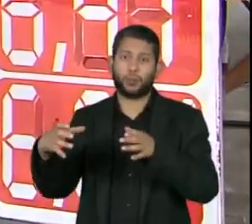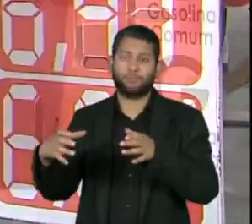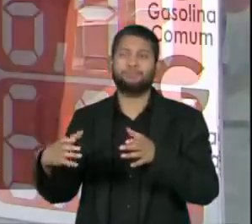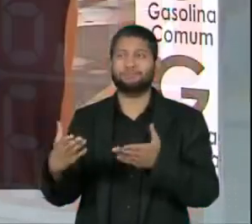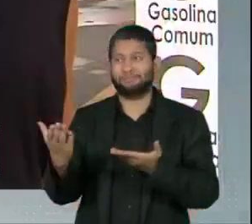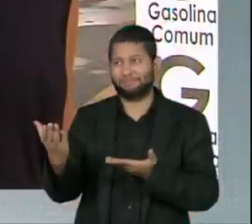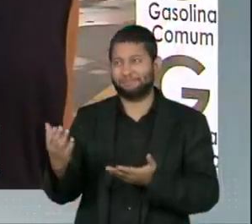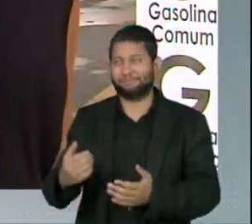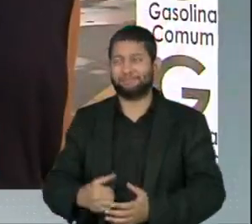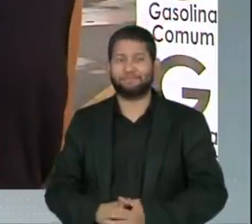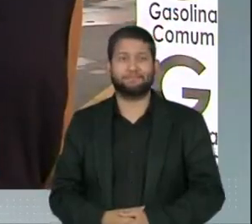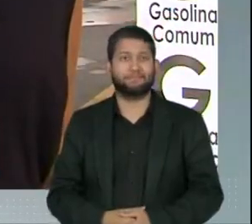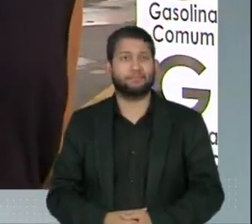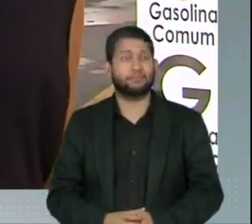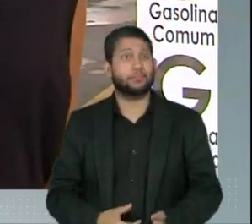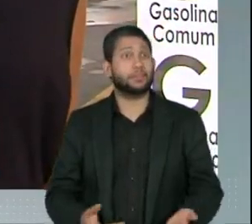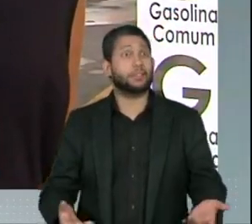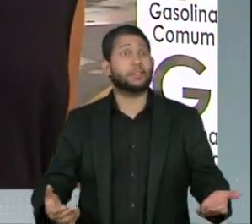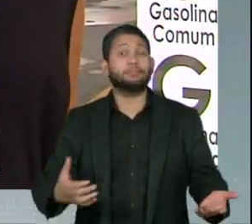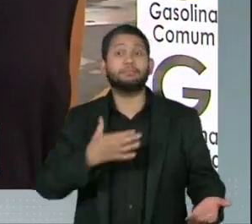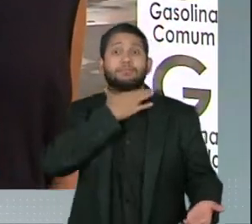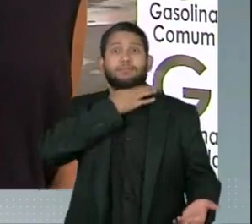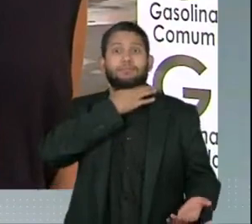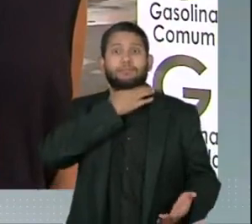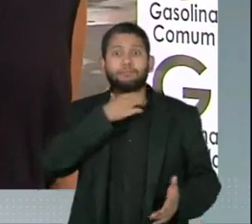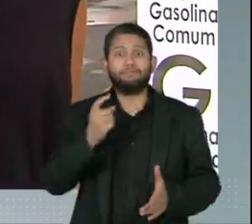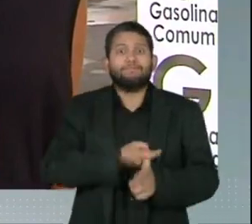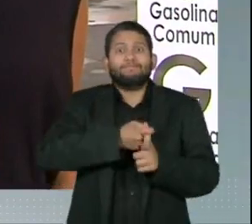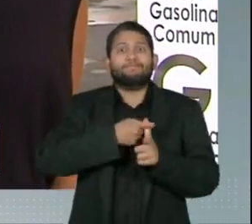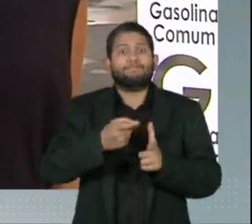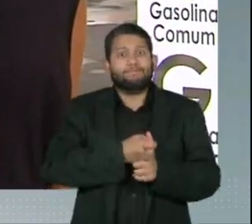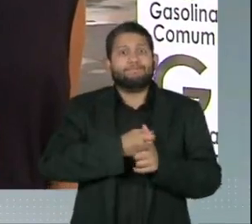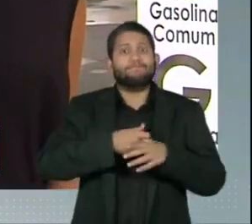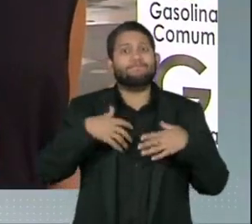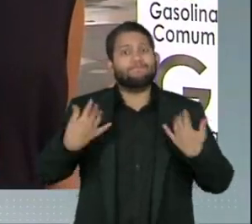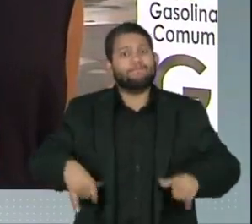Joyce. Mais aperto para o bolso brasileiro, né, Maria? Obrigada. Boa tarde.